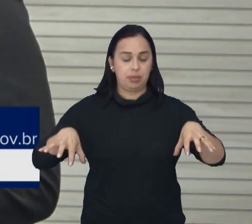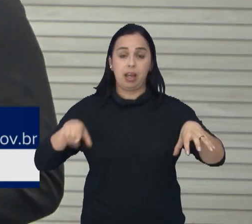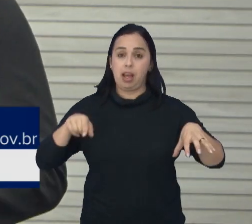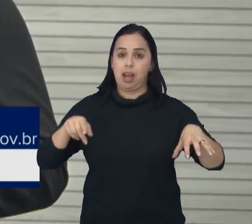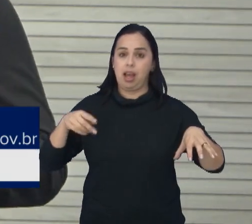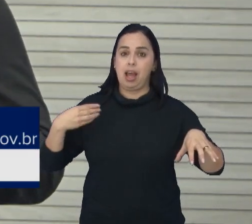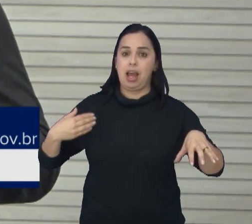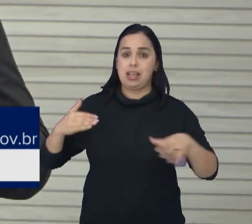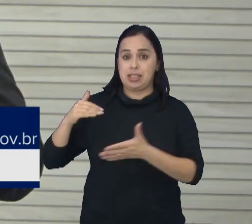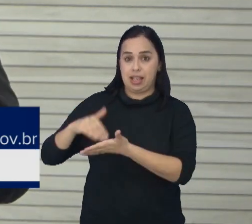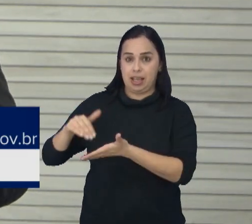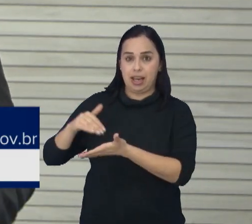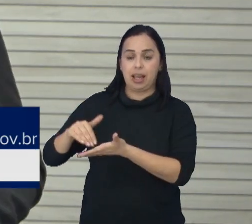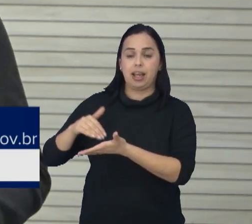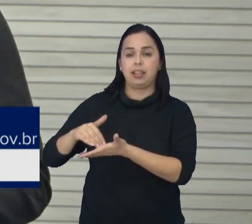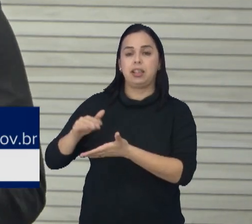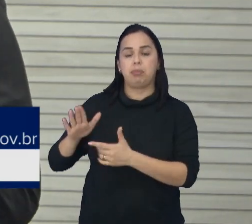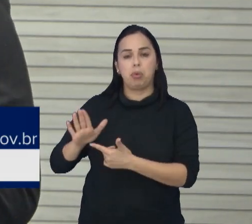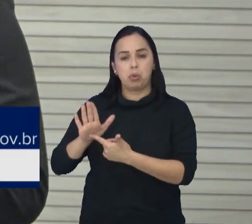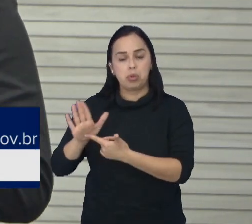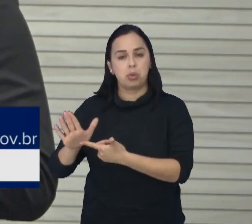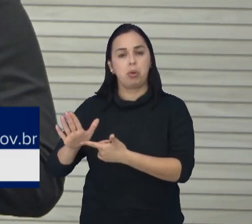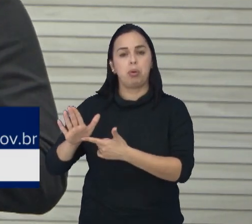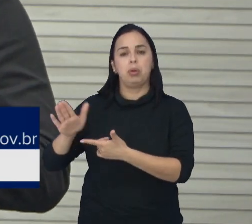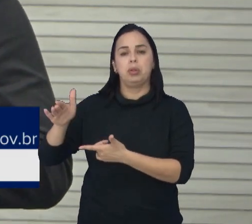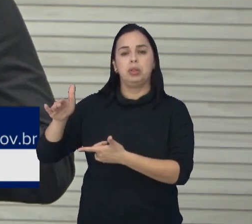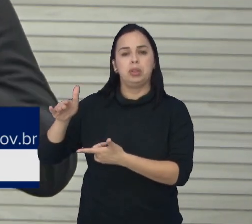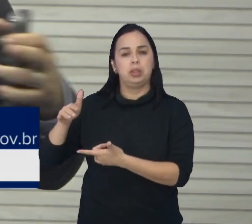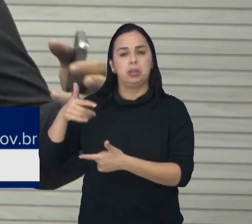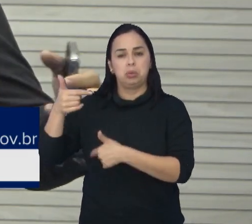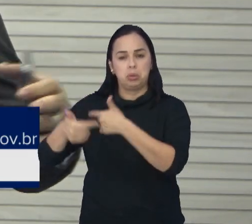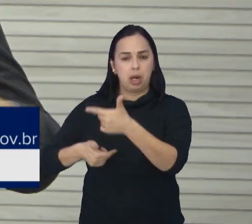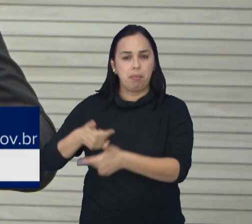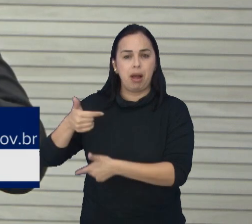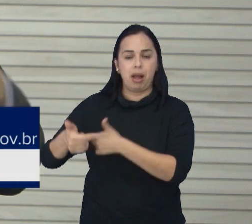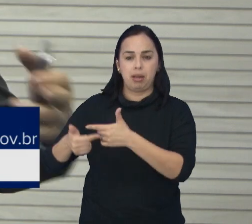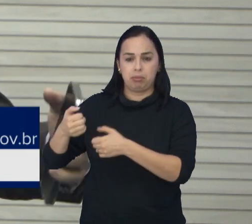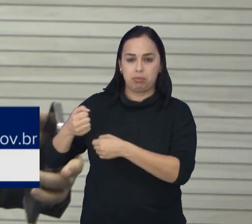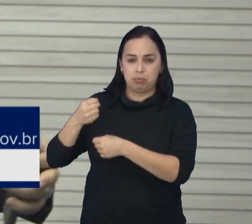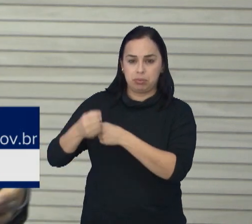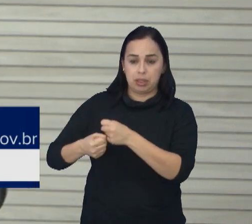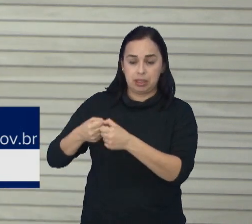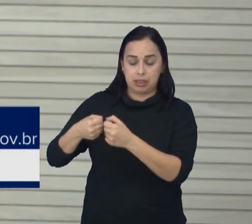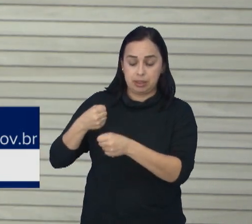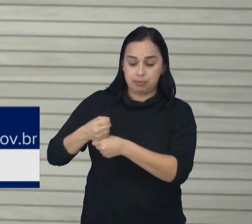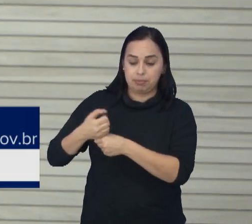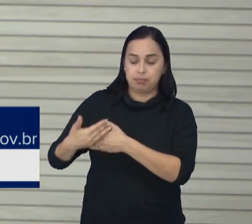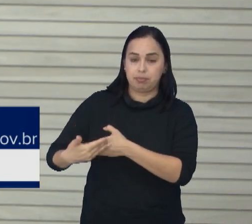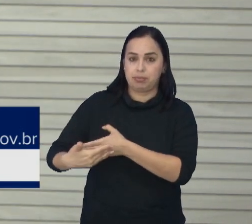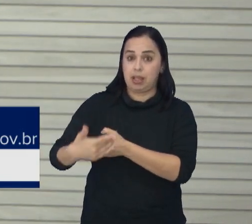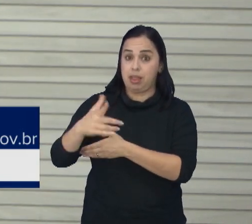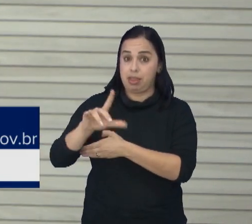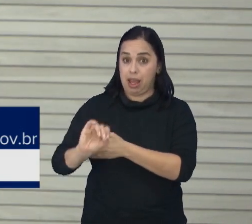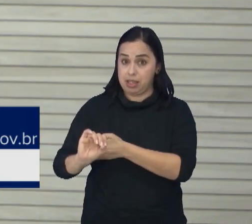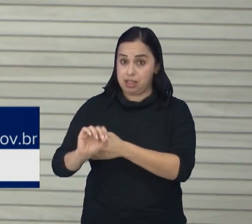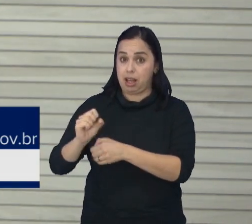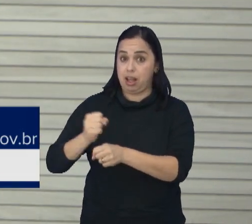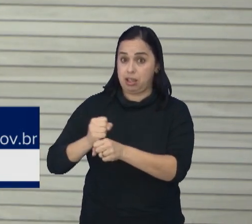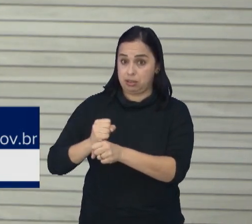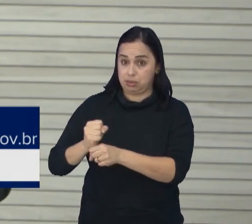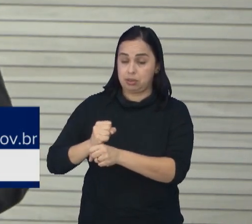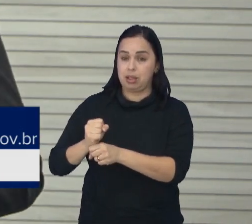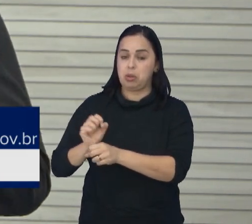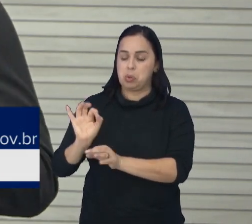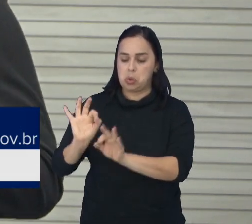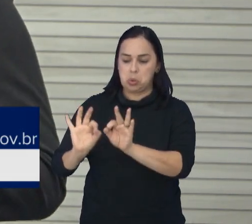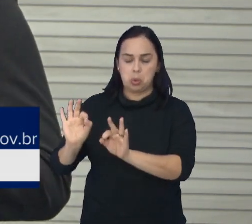aqui apresentando o plano decenal, um plano que de trabalho aí para os próximos 10 anos, muito bem